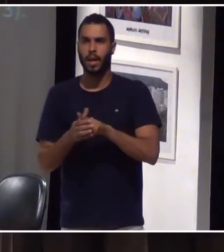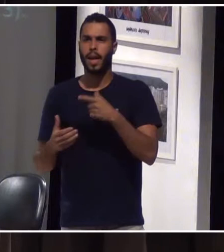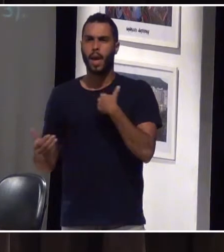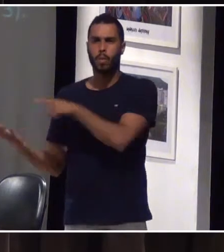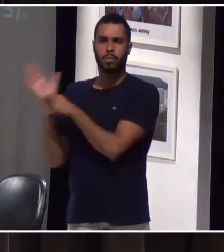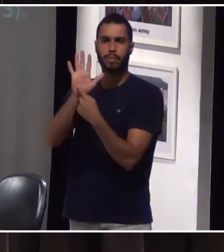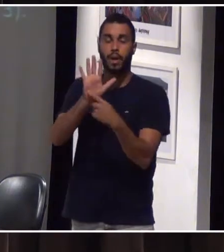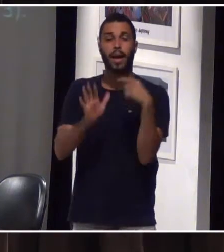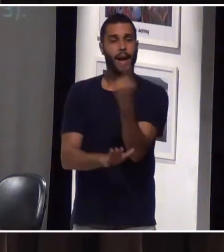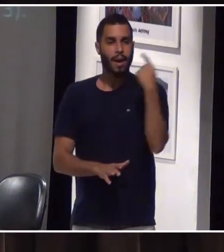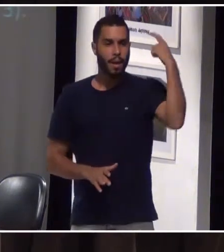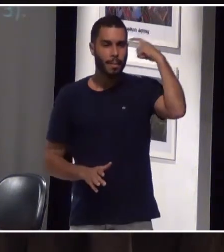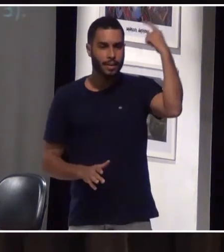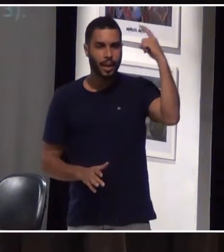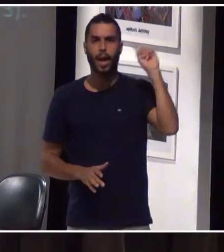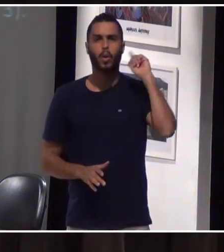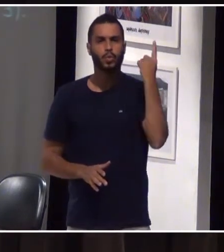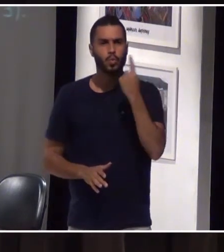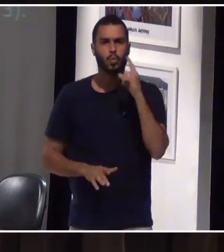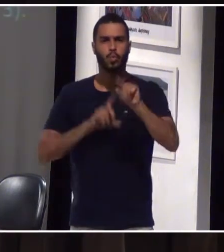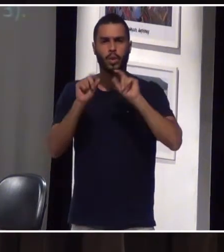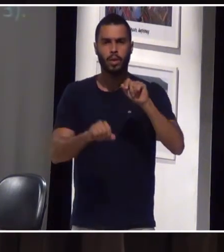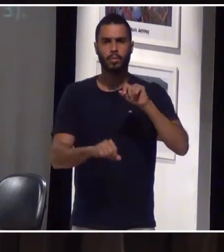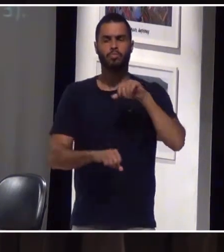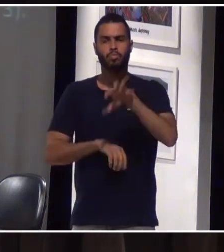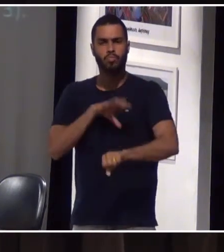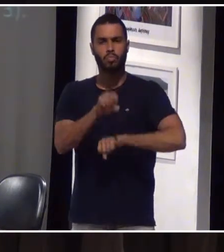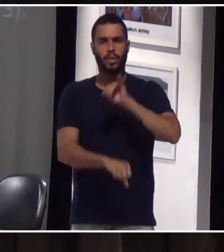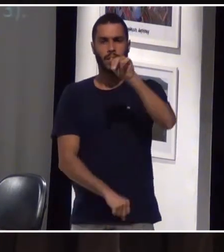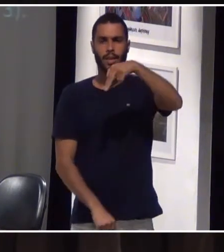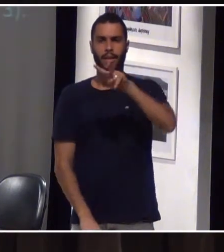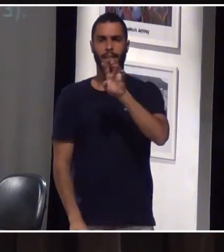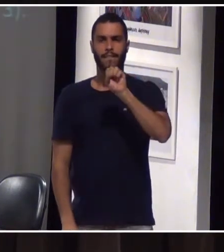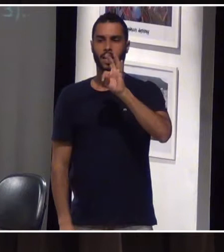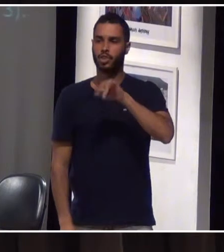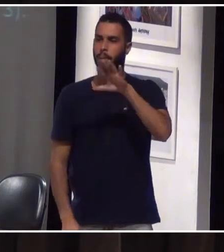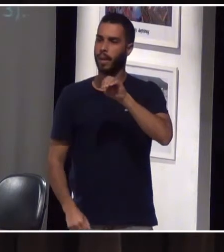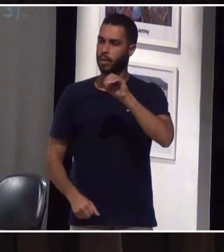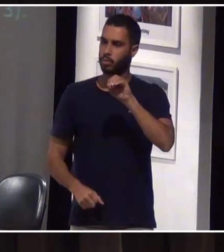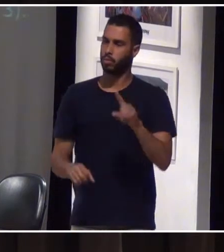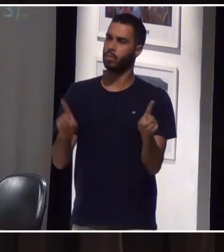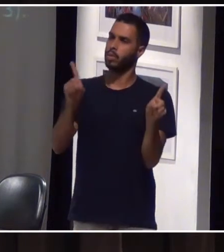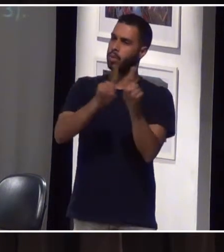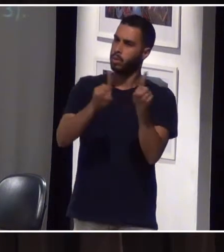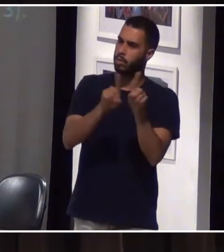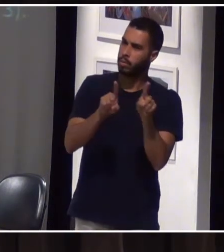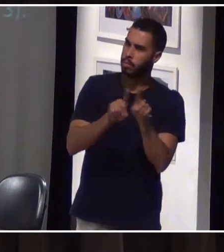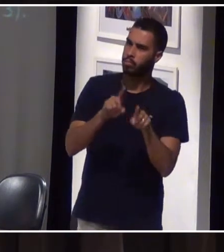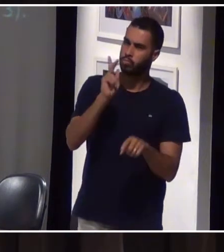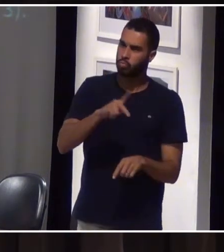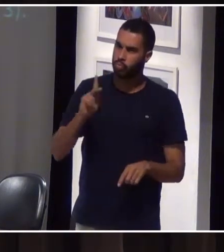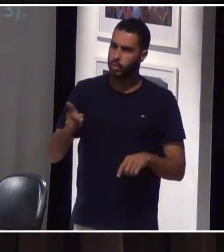nesses próprios investimentos que os surdos vêm fazendo e que os professores, de um modo geral, vêm fazendo para poder atender as demandas